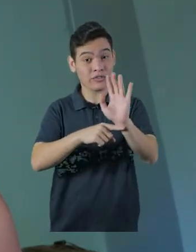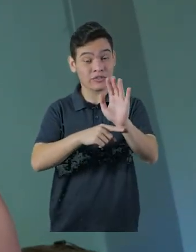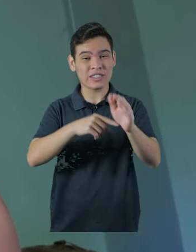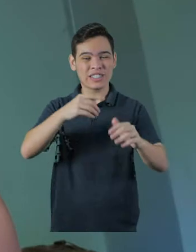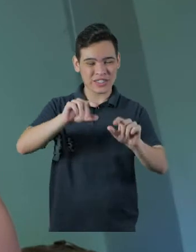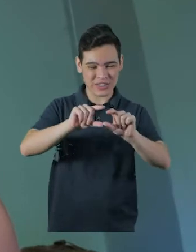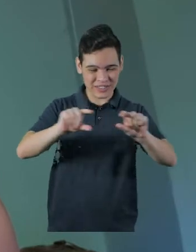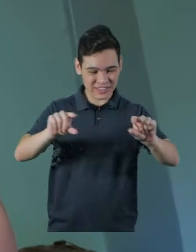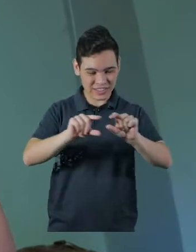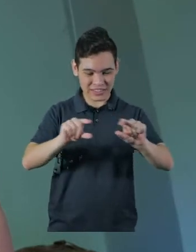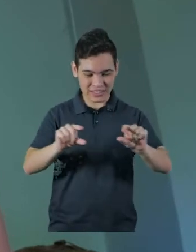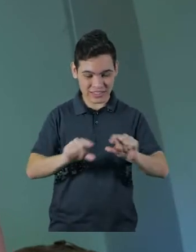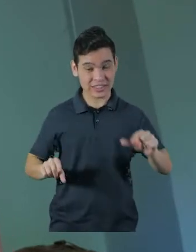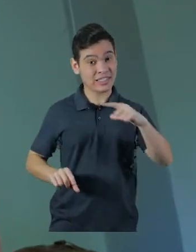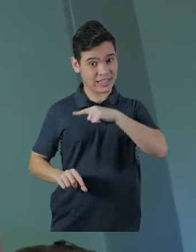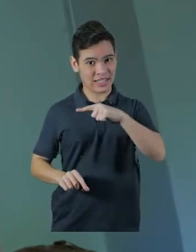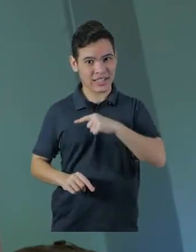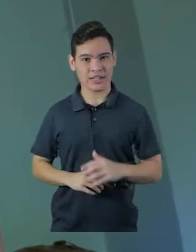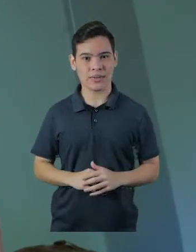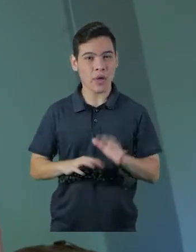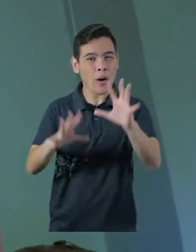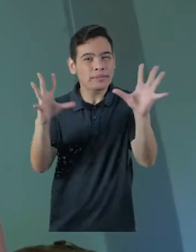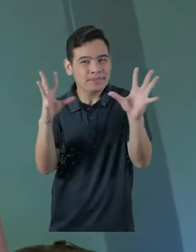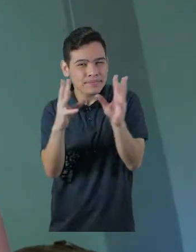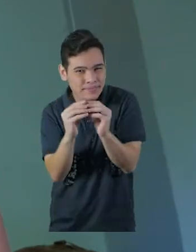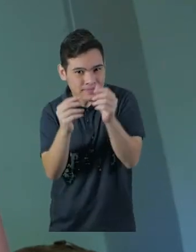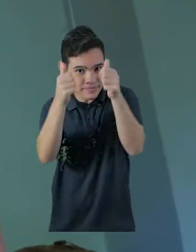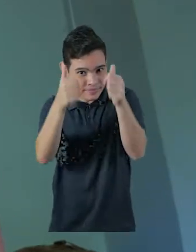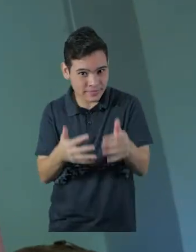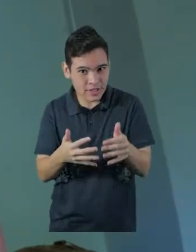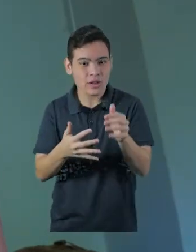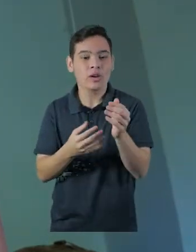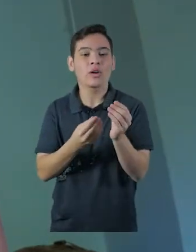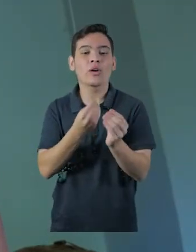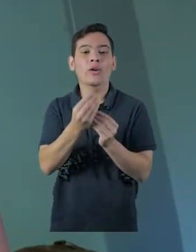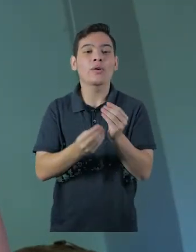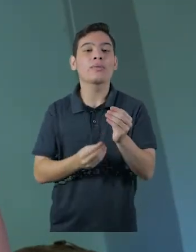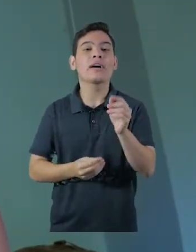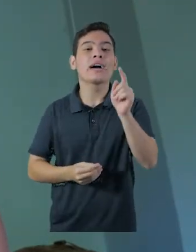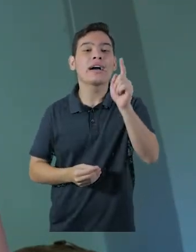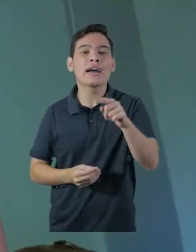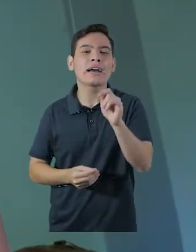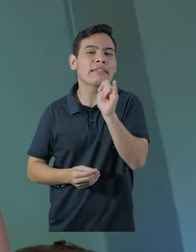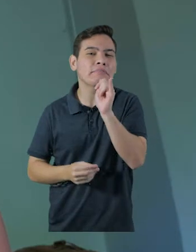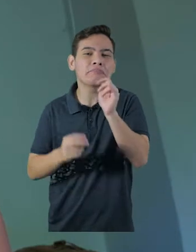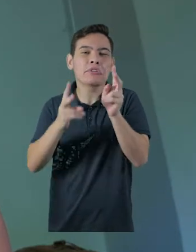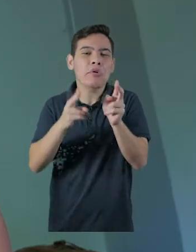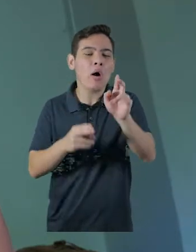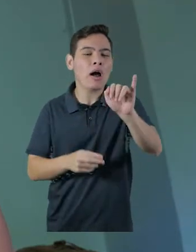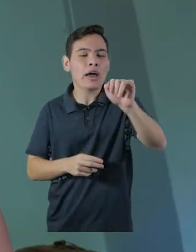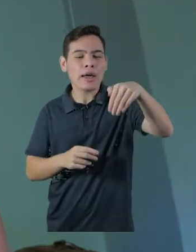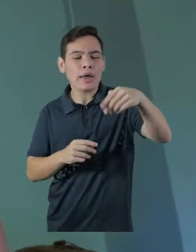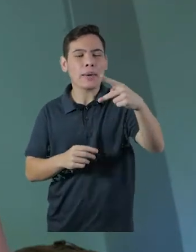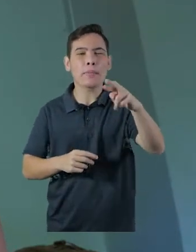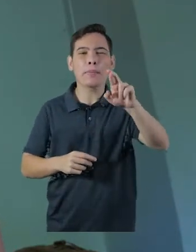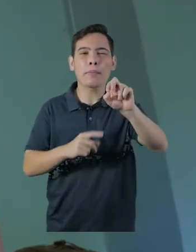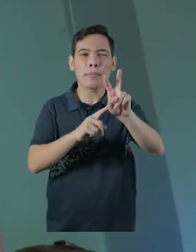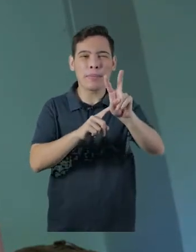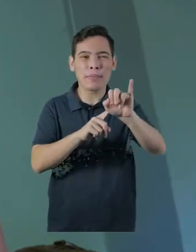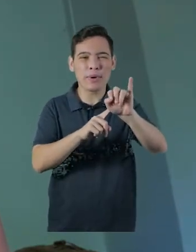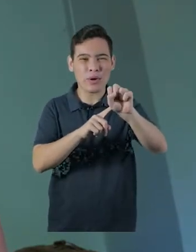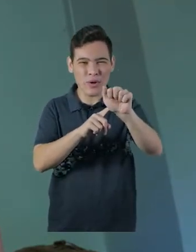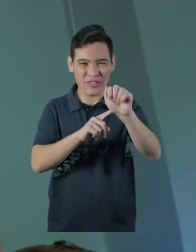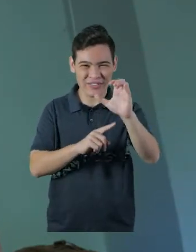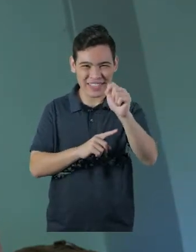desse vídeo. Só para resumir, essa forma de dança, então, ela é uma improvisação